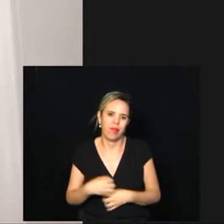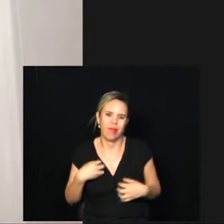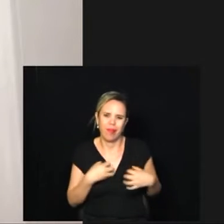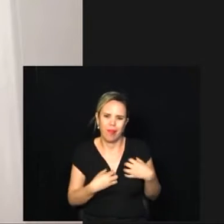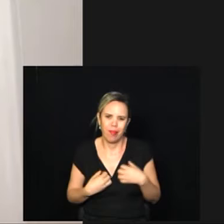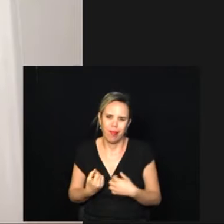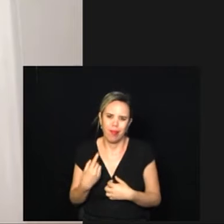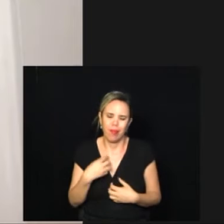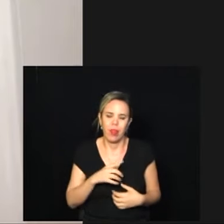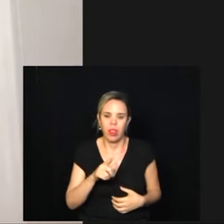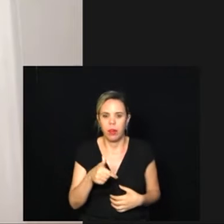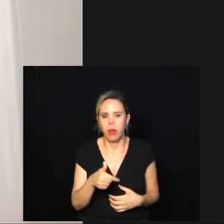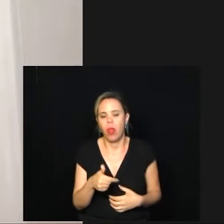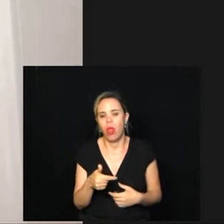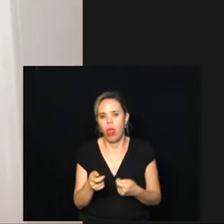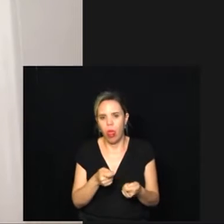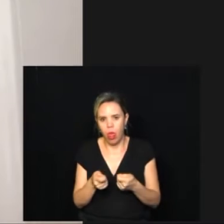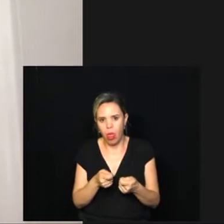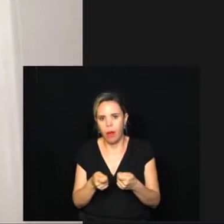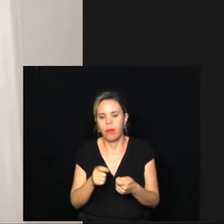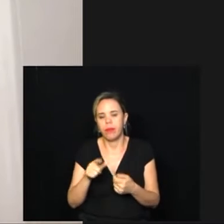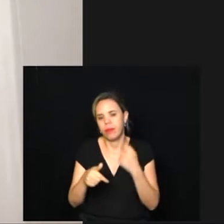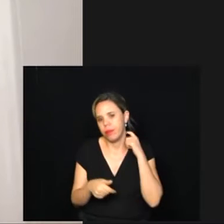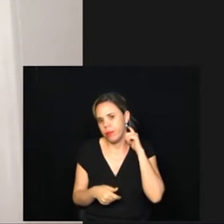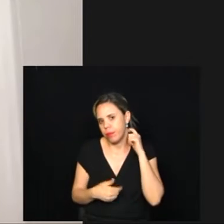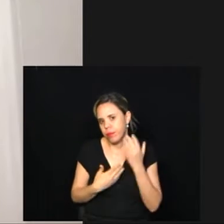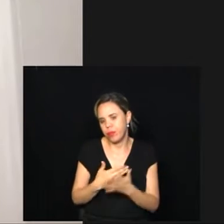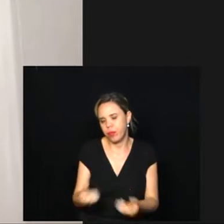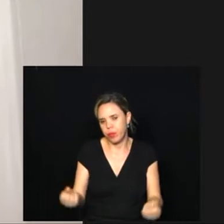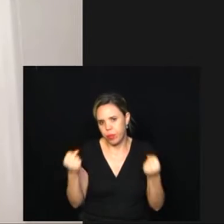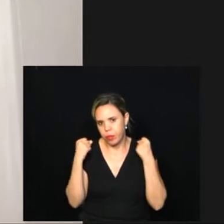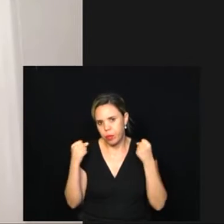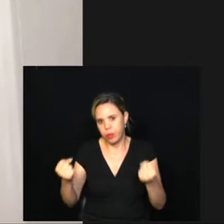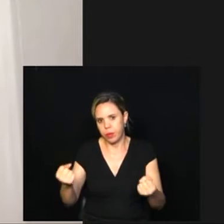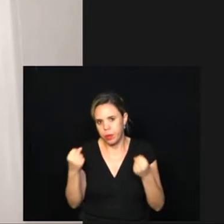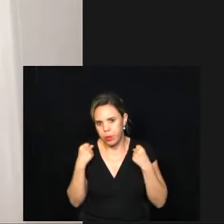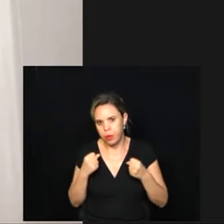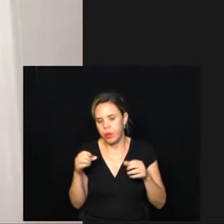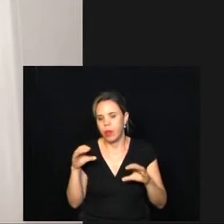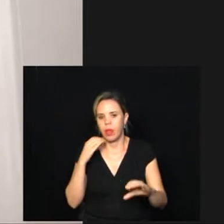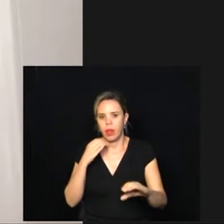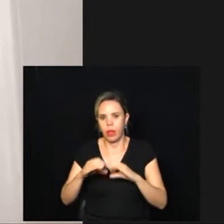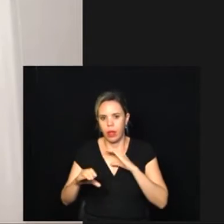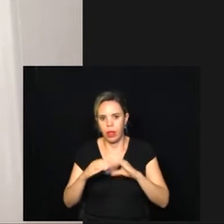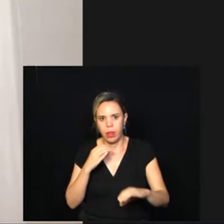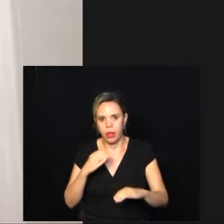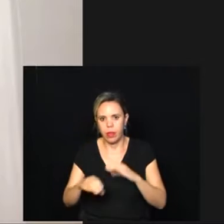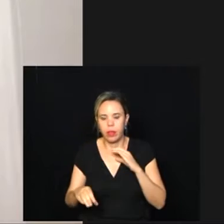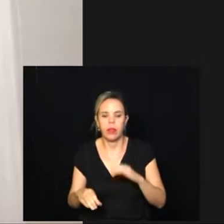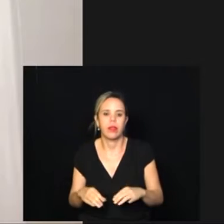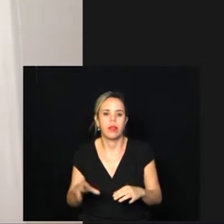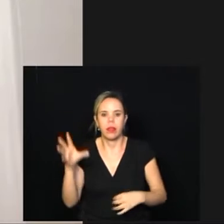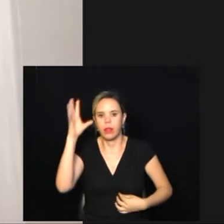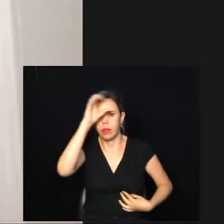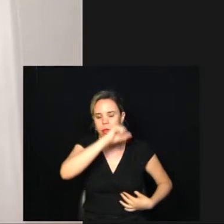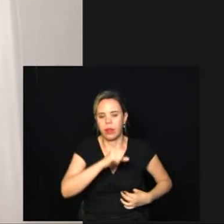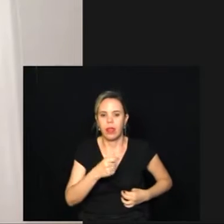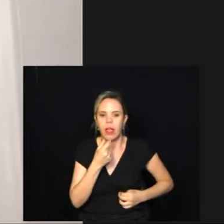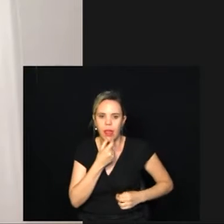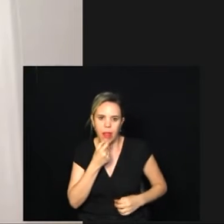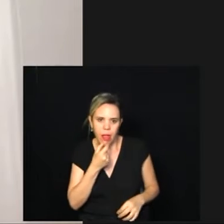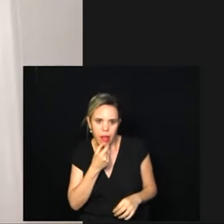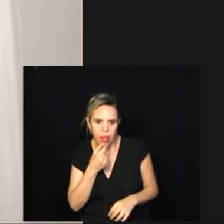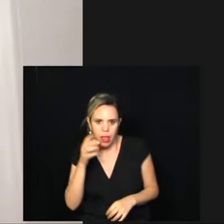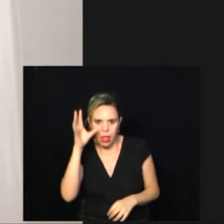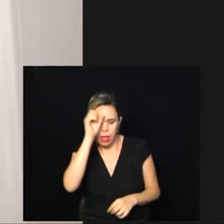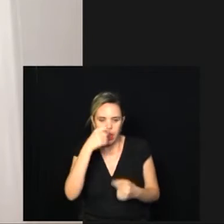reações, né? Mas depois já equilibrou. Comecei a fazer atividade física, cantar, sabe? Tinha vontade de aprender a cantar inglês.